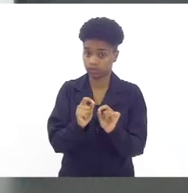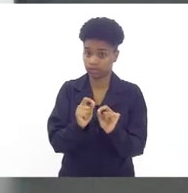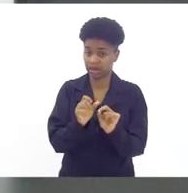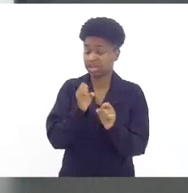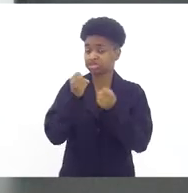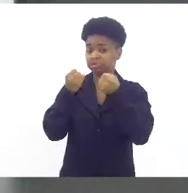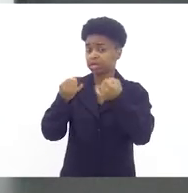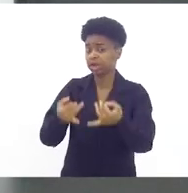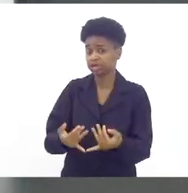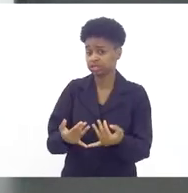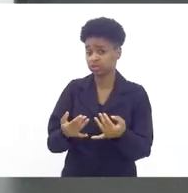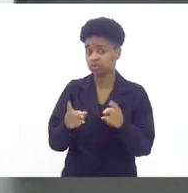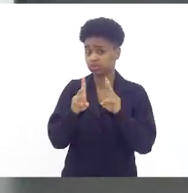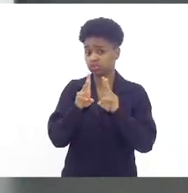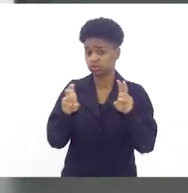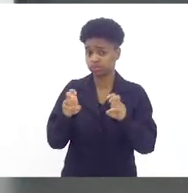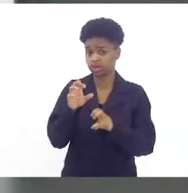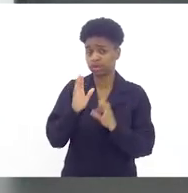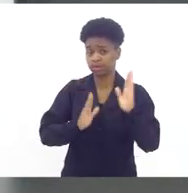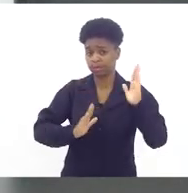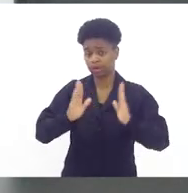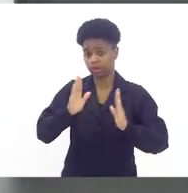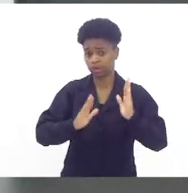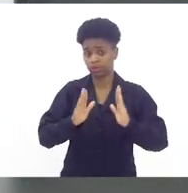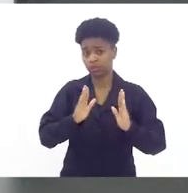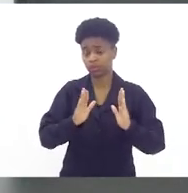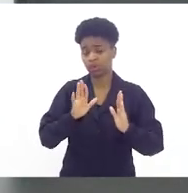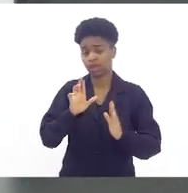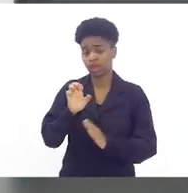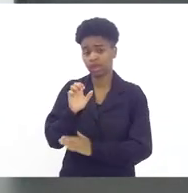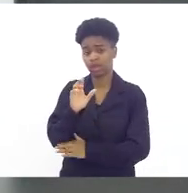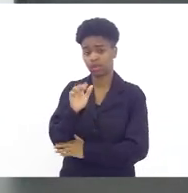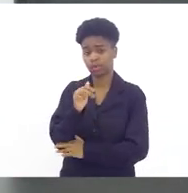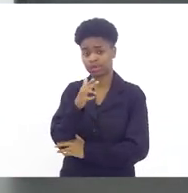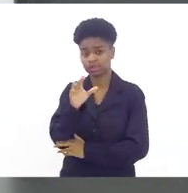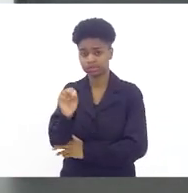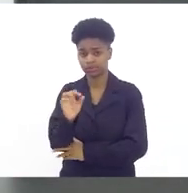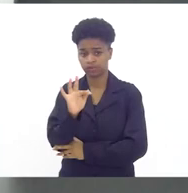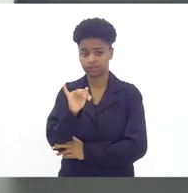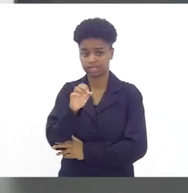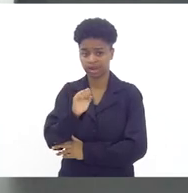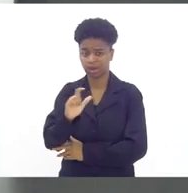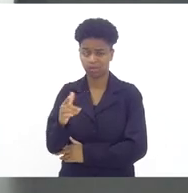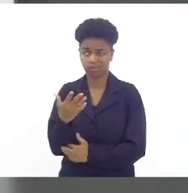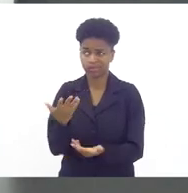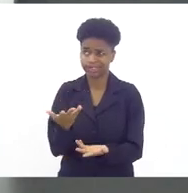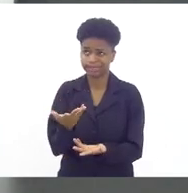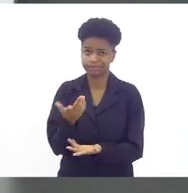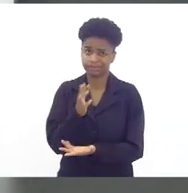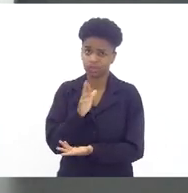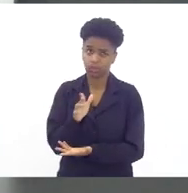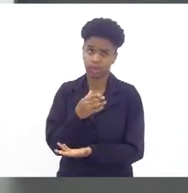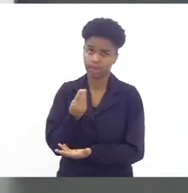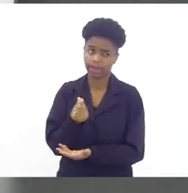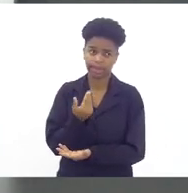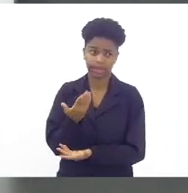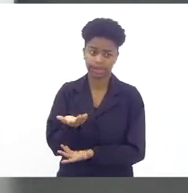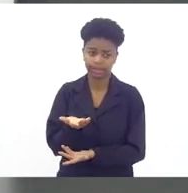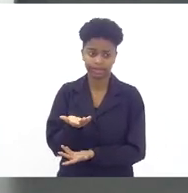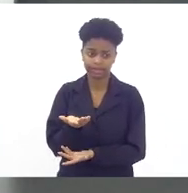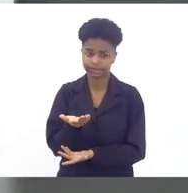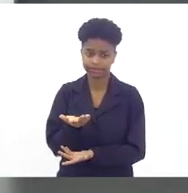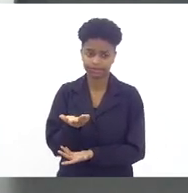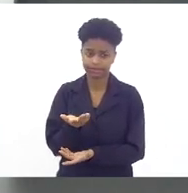justificativa do regime de recuperação fiscal ela ela não é assim né De